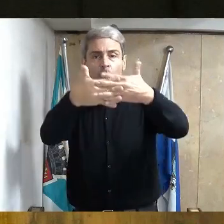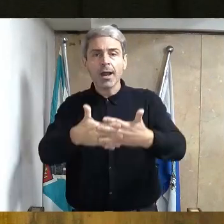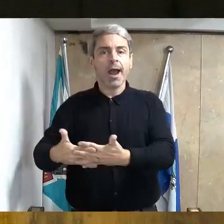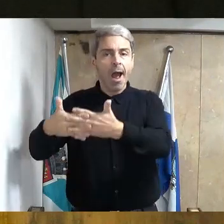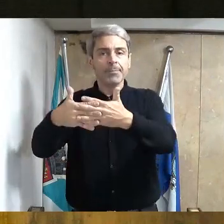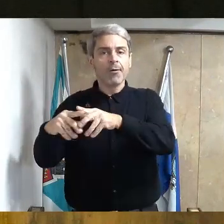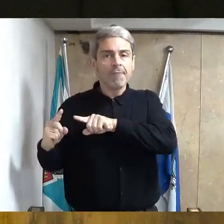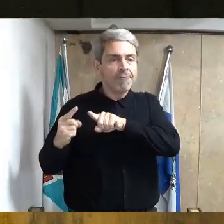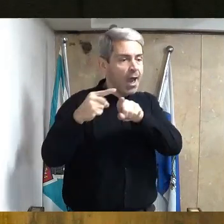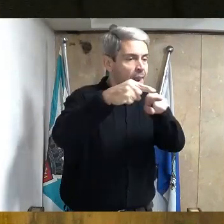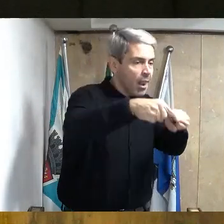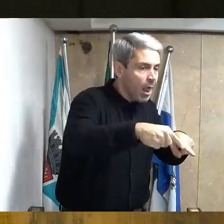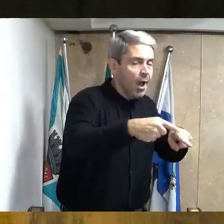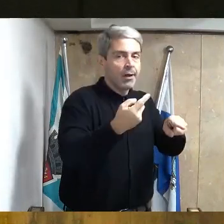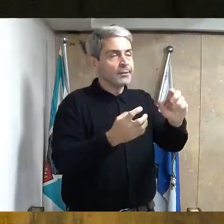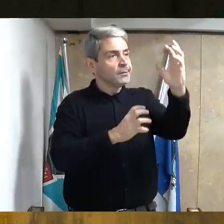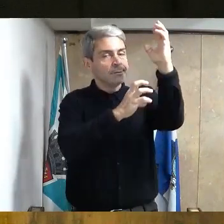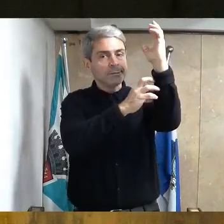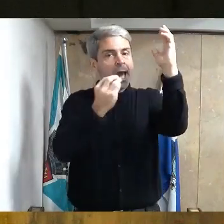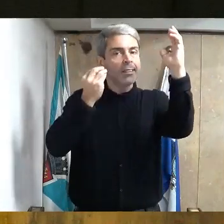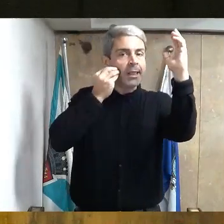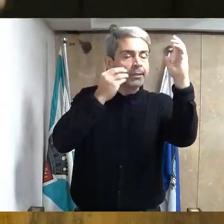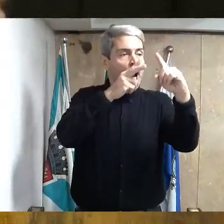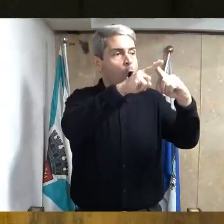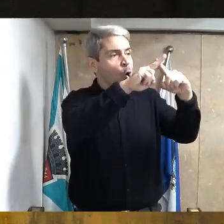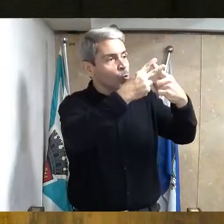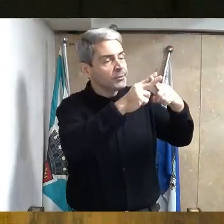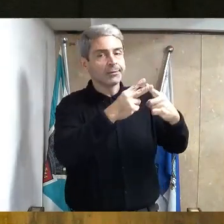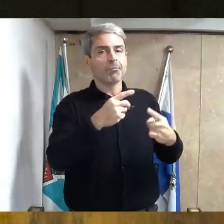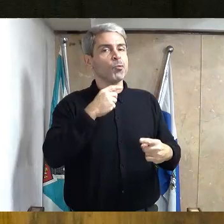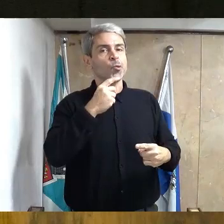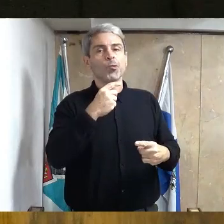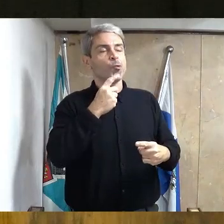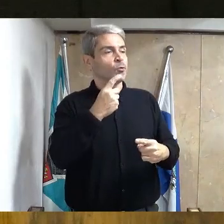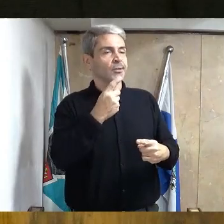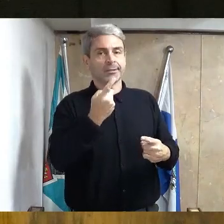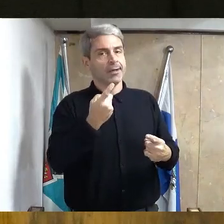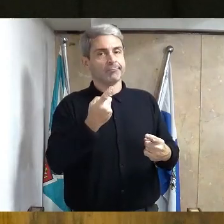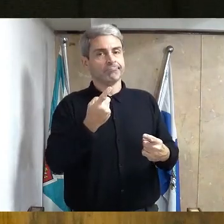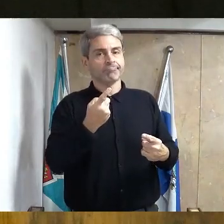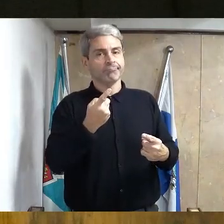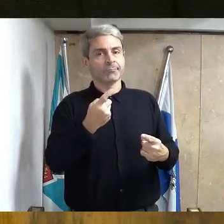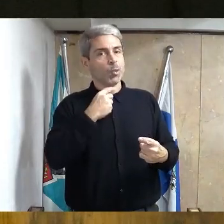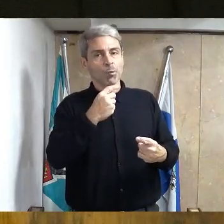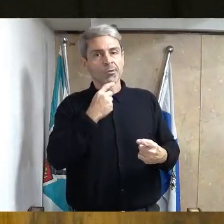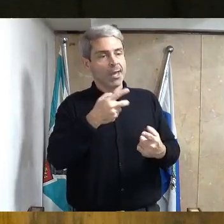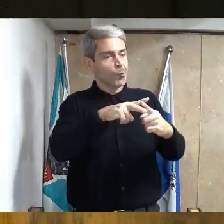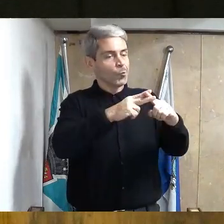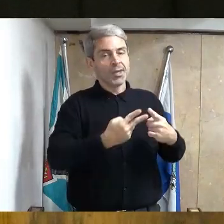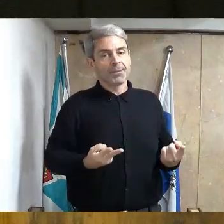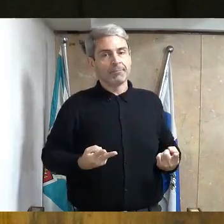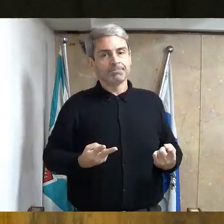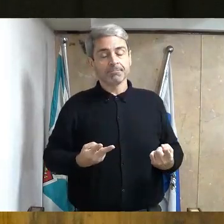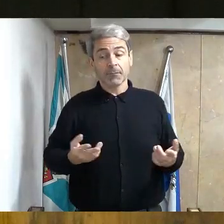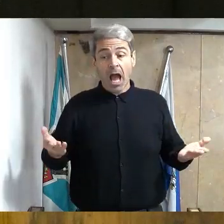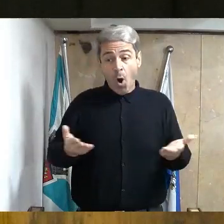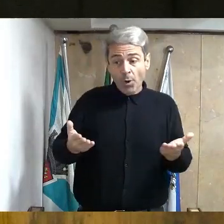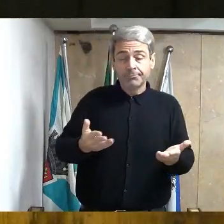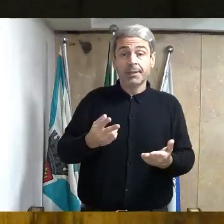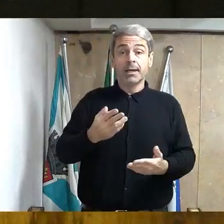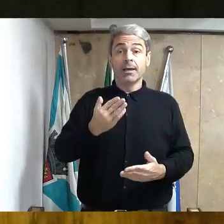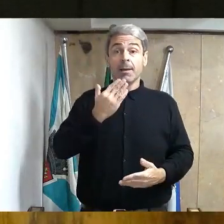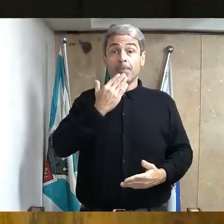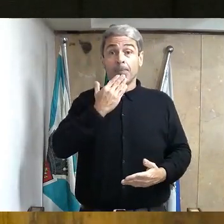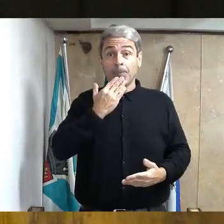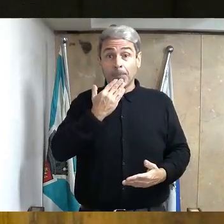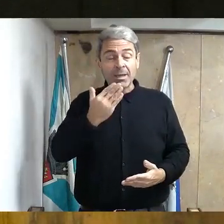desenergizados, desarmando ali, dentro daquelas caixas blindadas. Queria pedir aqui